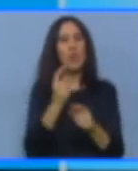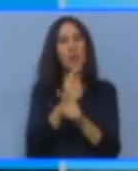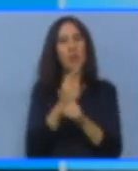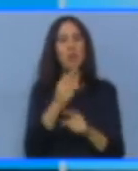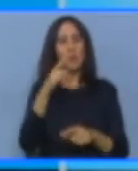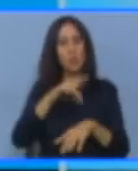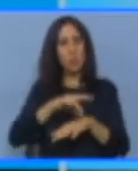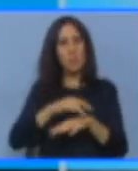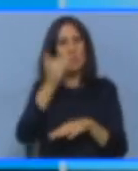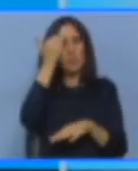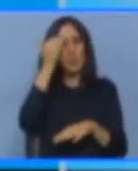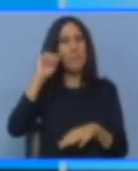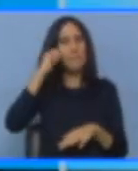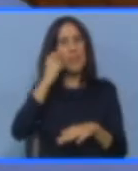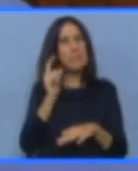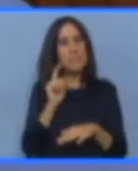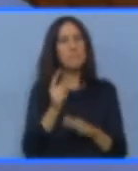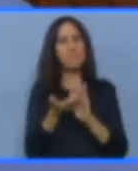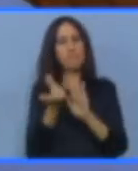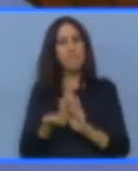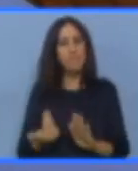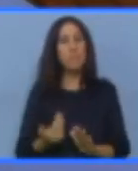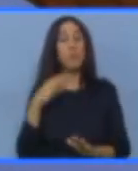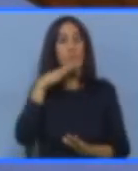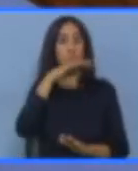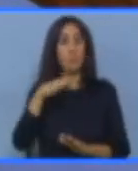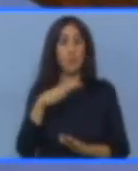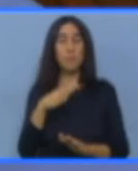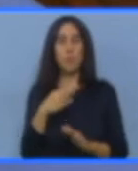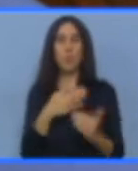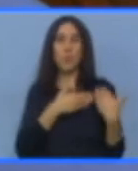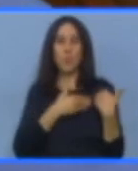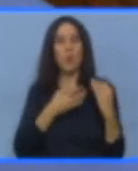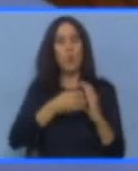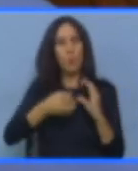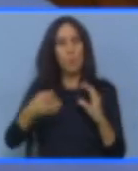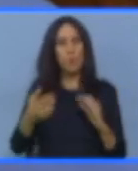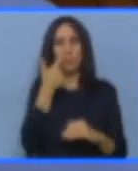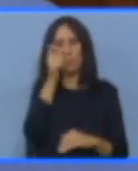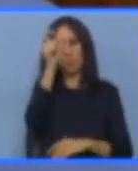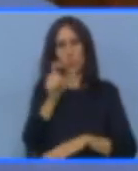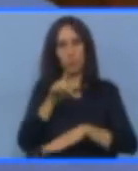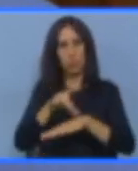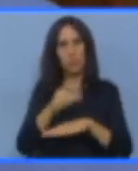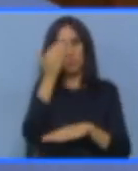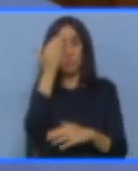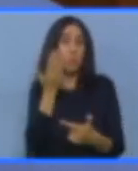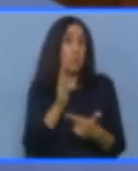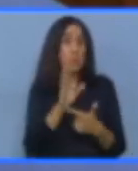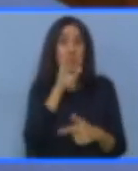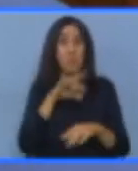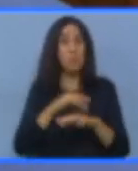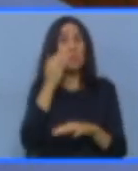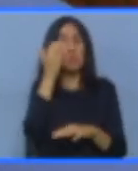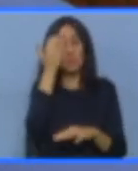doença mental para que as famílias que têm um ónus muitas vezes complexo por terem uma pessoa com uma doença mental, nomeadamente se for uma doença mental